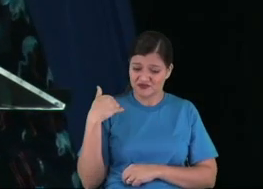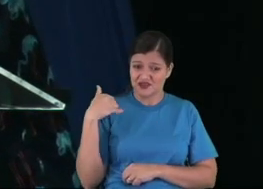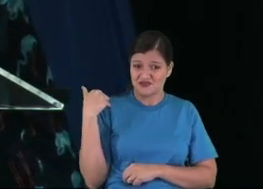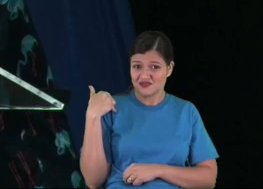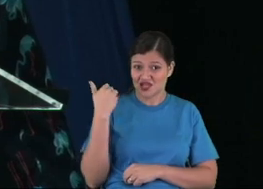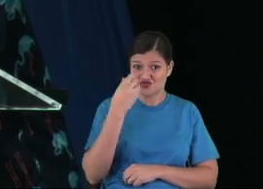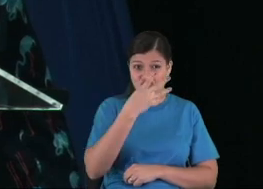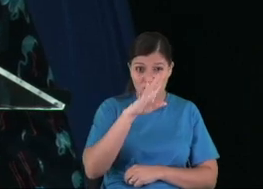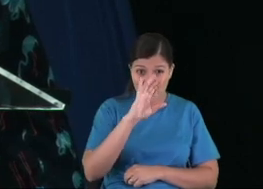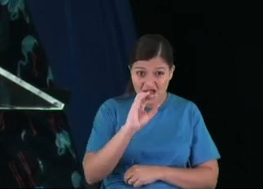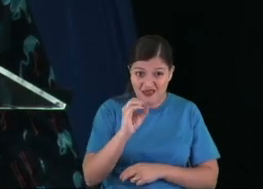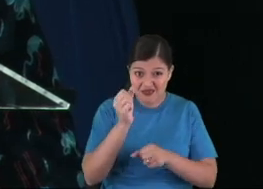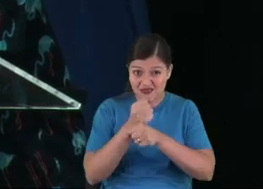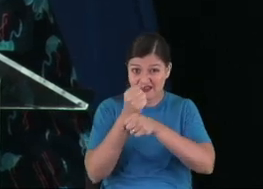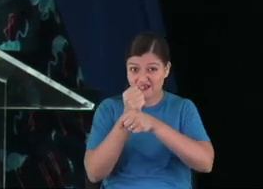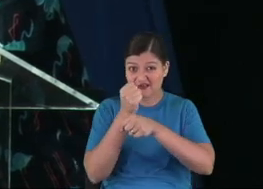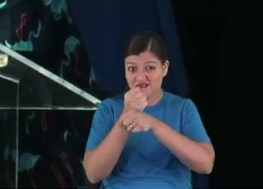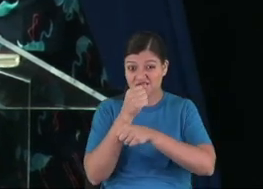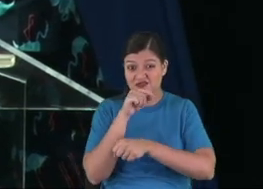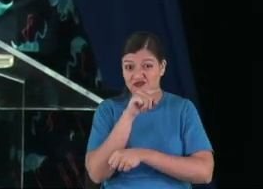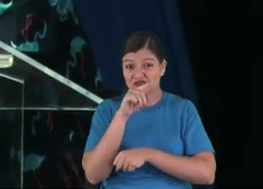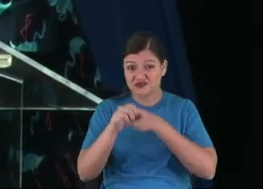traficantes,